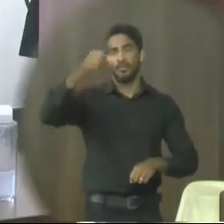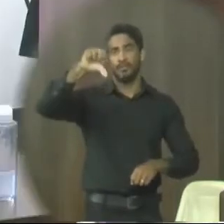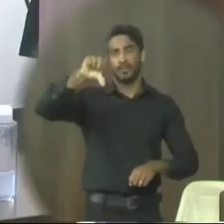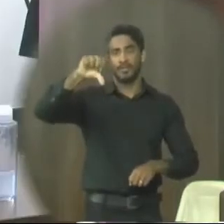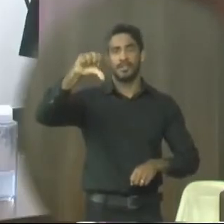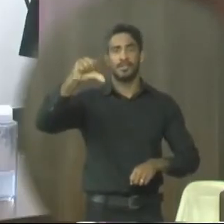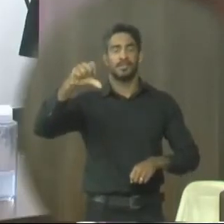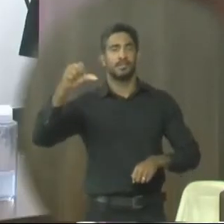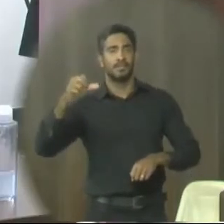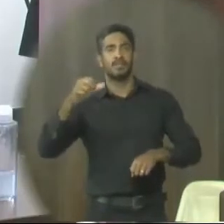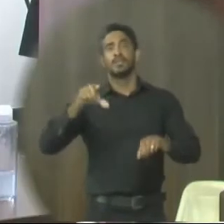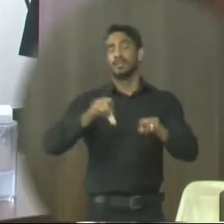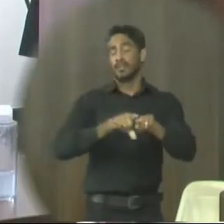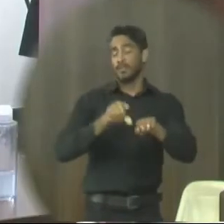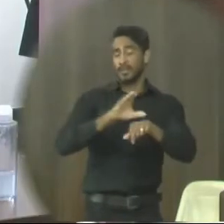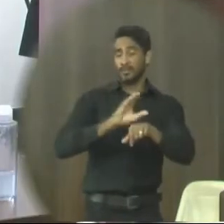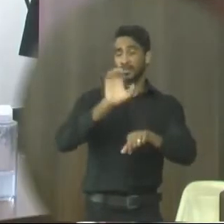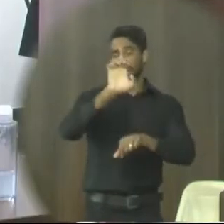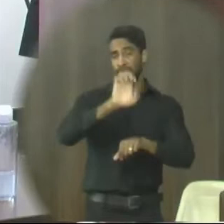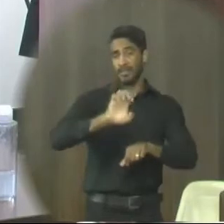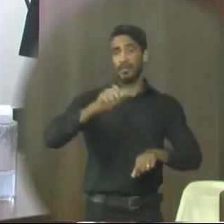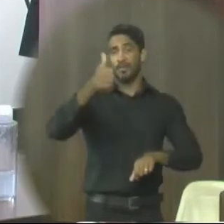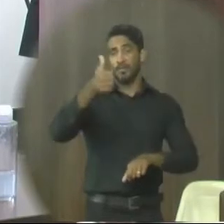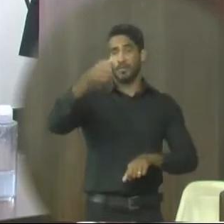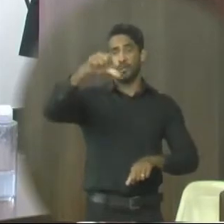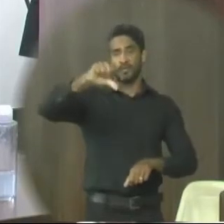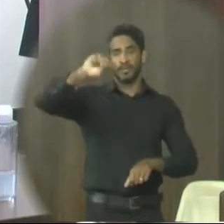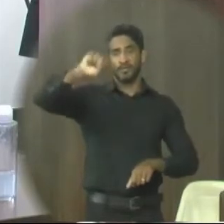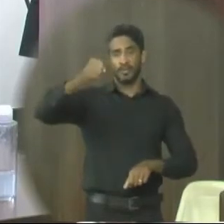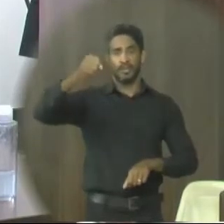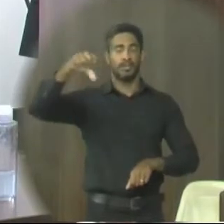artigo 161 da Constituição Estadual de